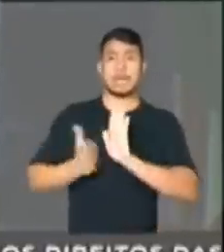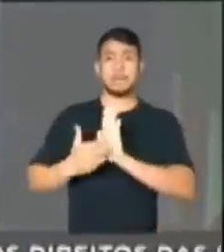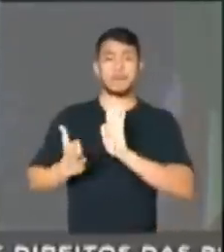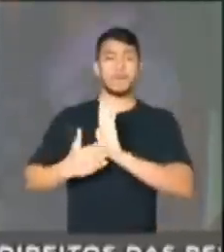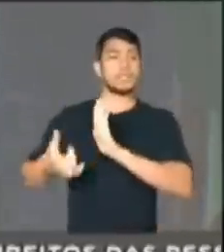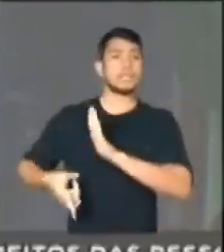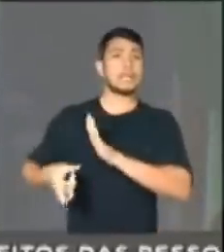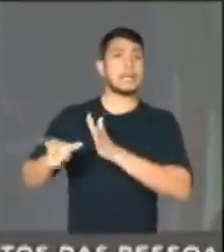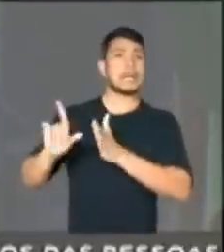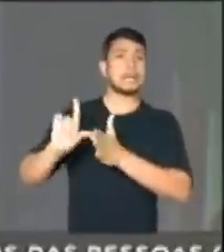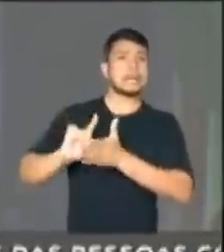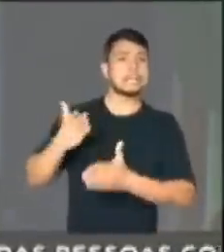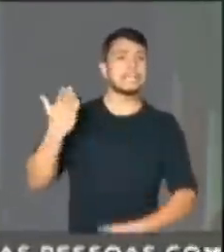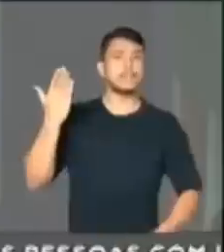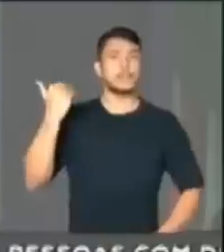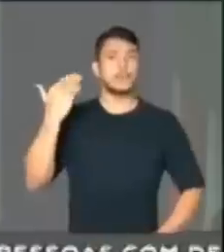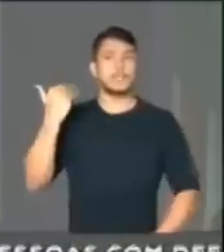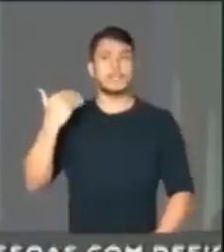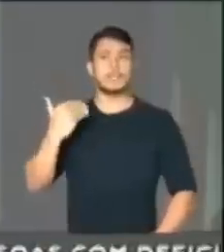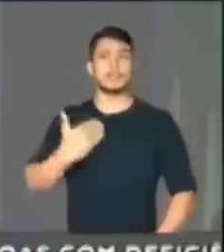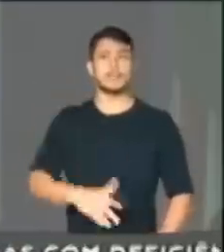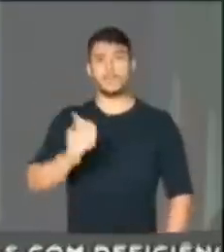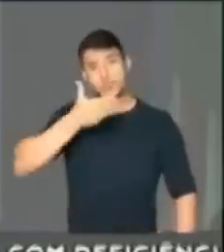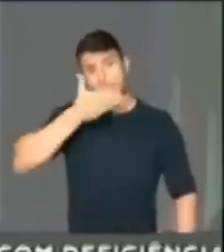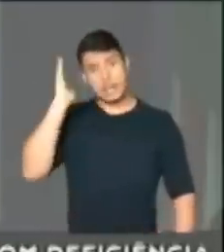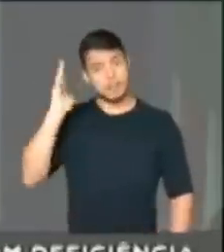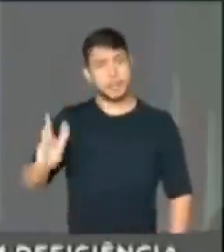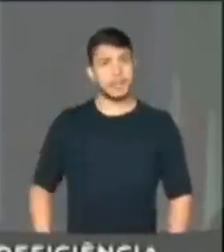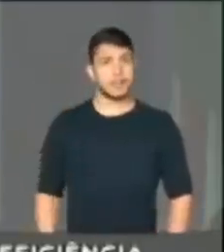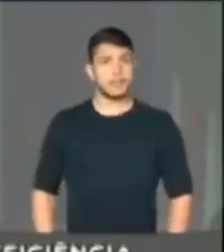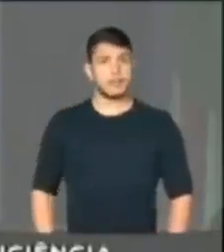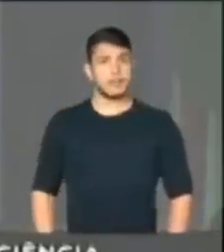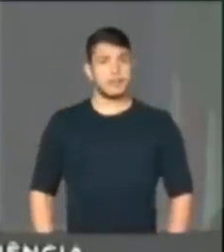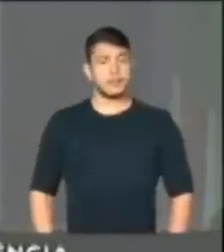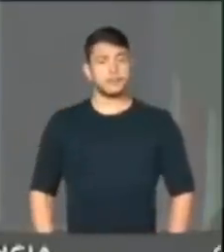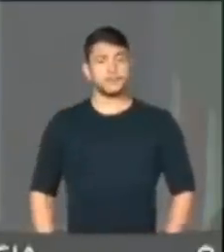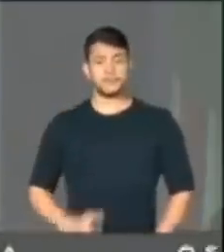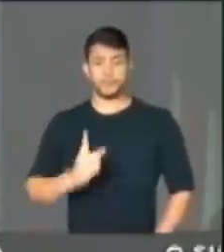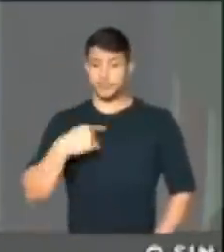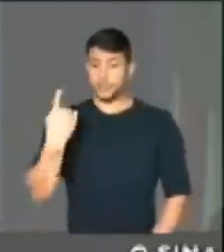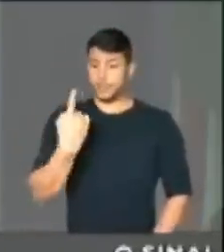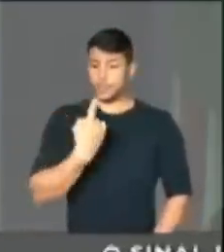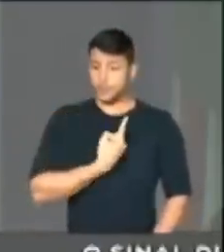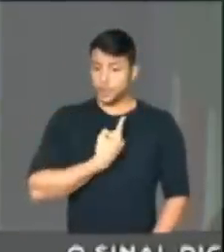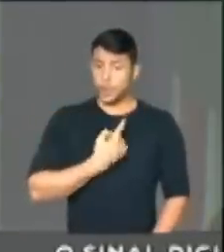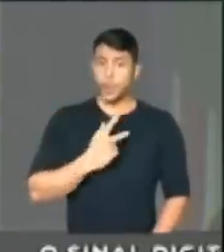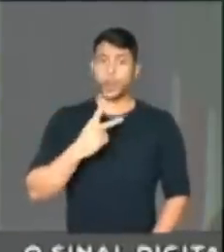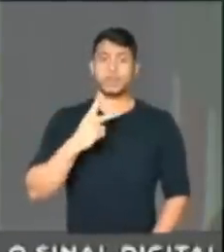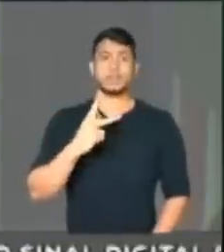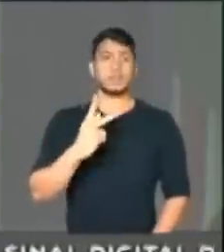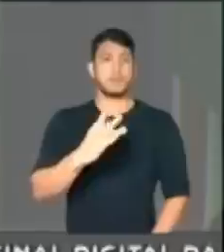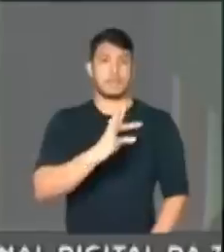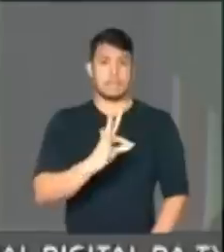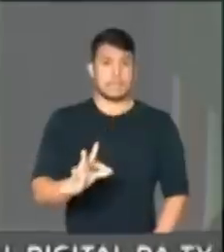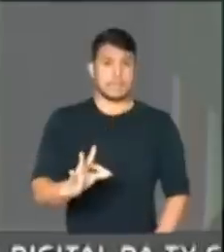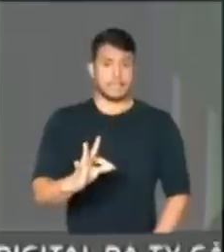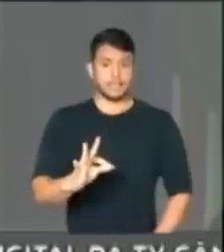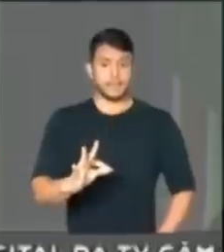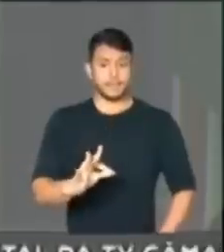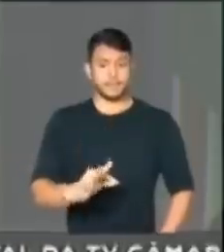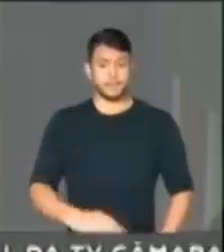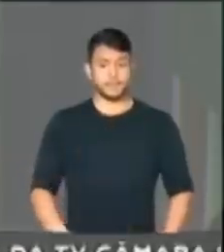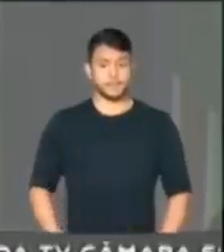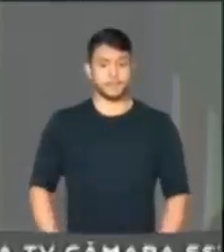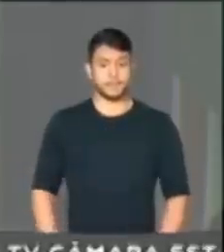cá na época pelo Michel Temer. Nós do Partido dos Trabalhadores